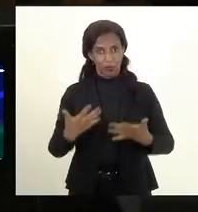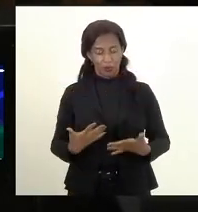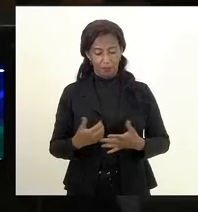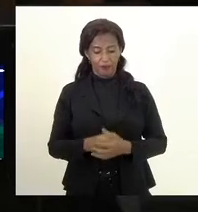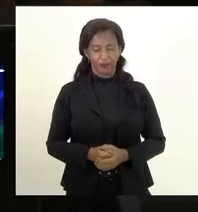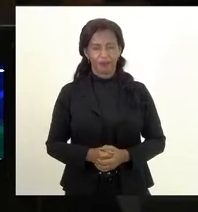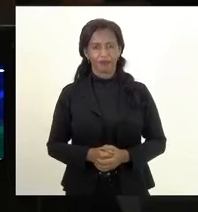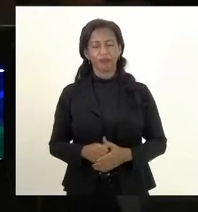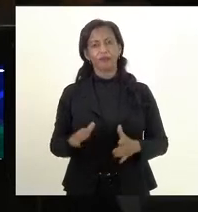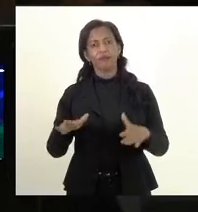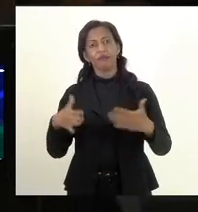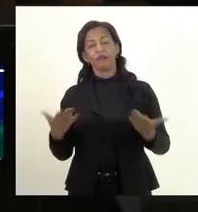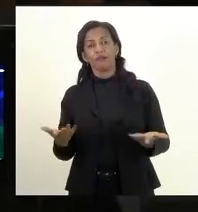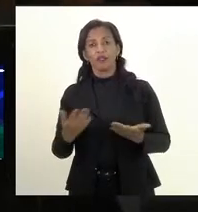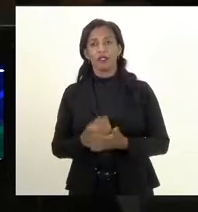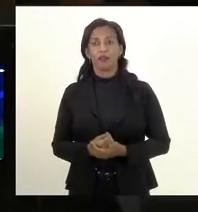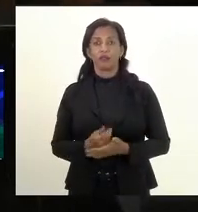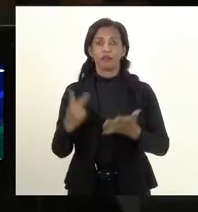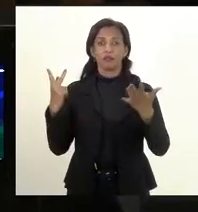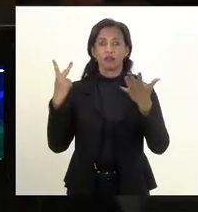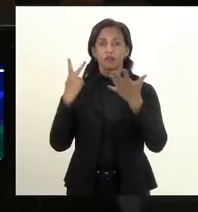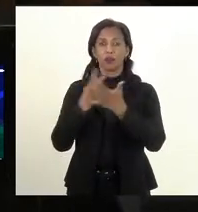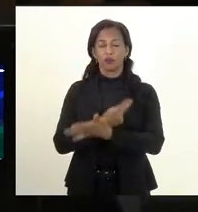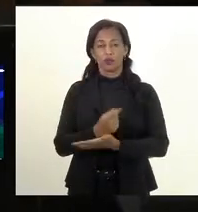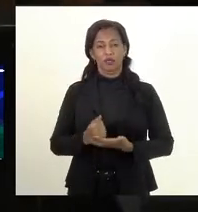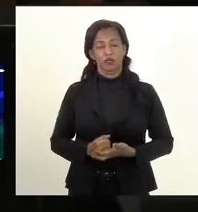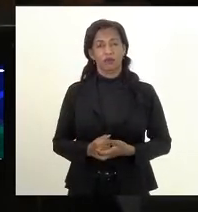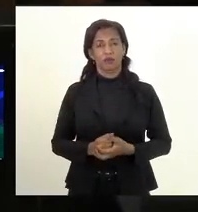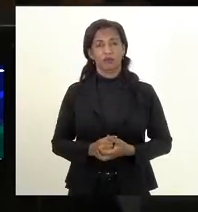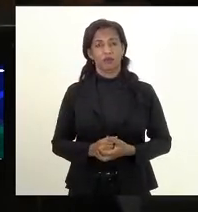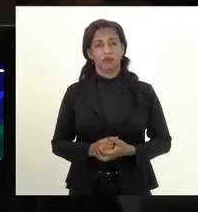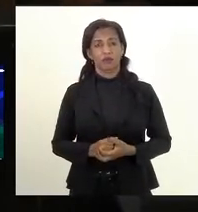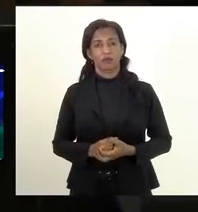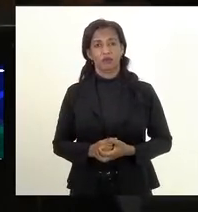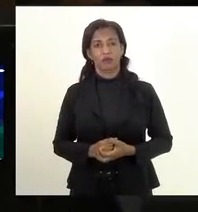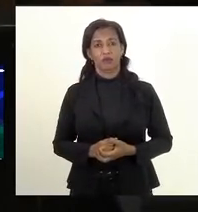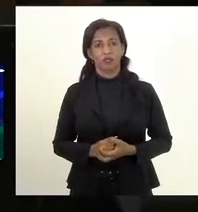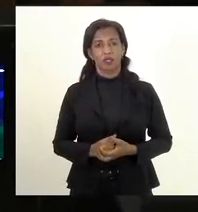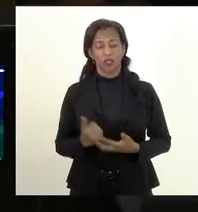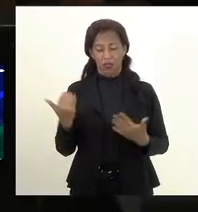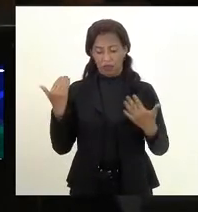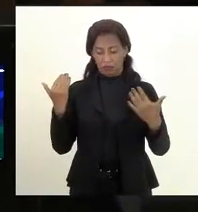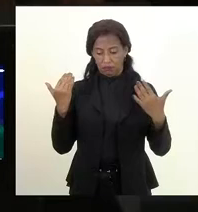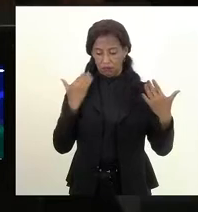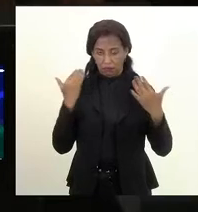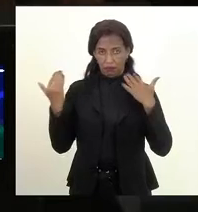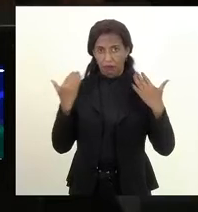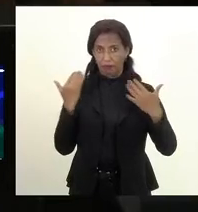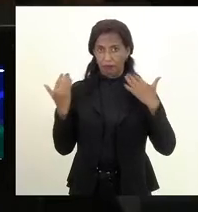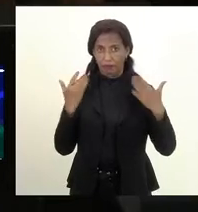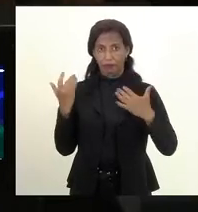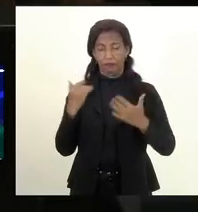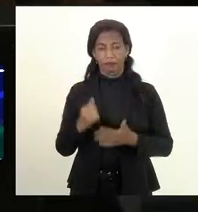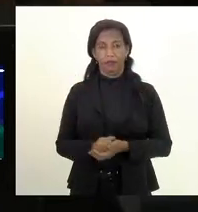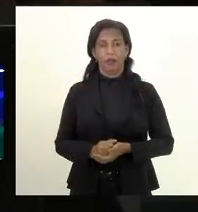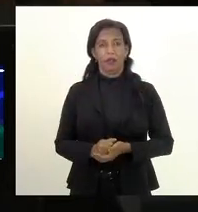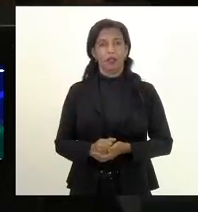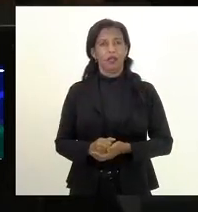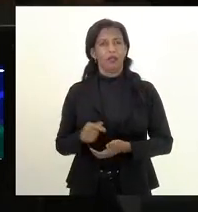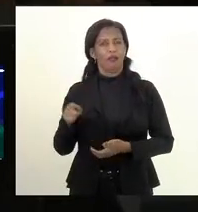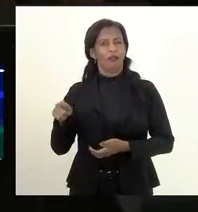bom então hoje a unanimidade em relação a essa